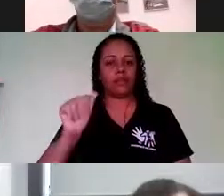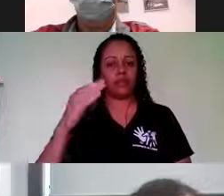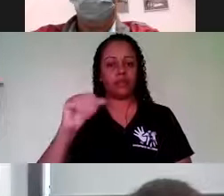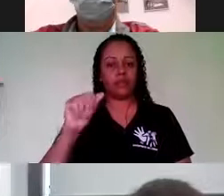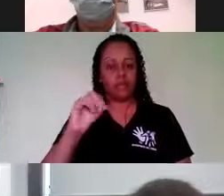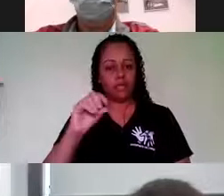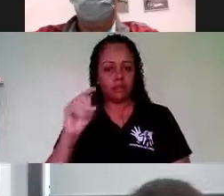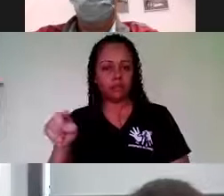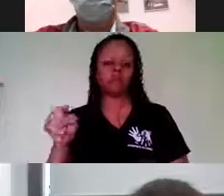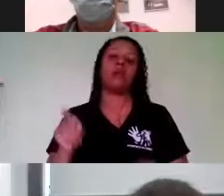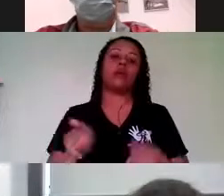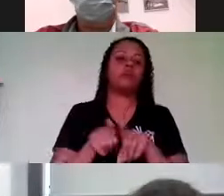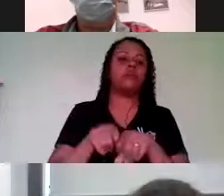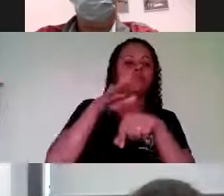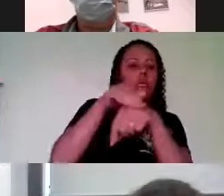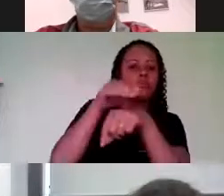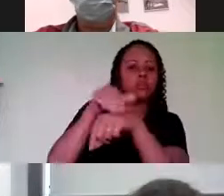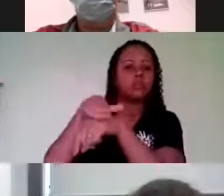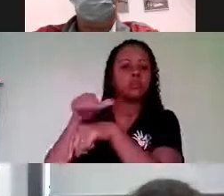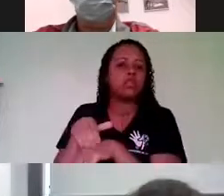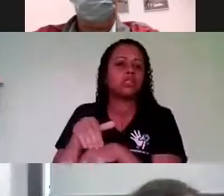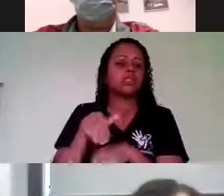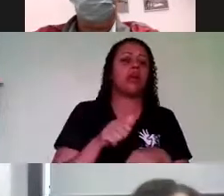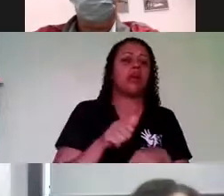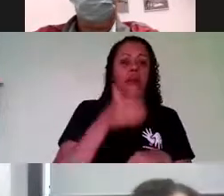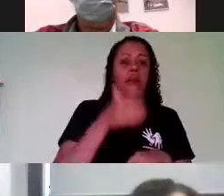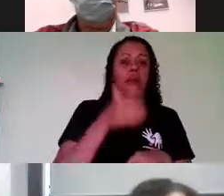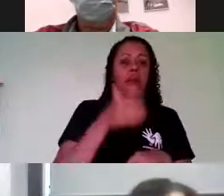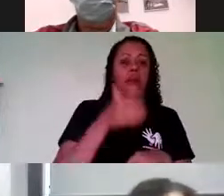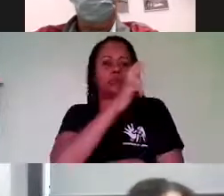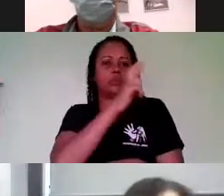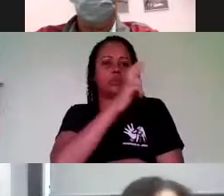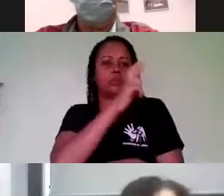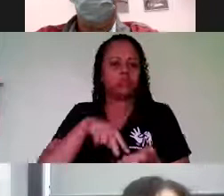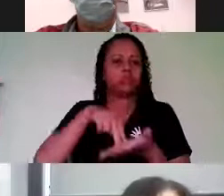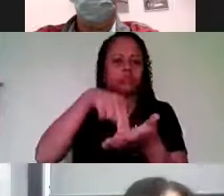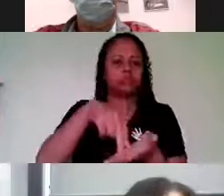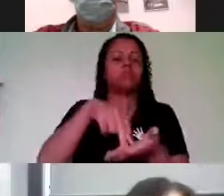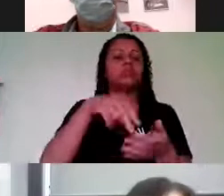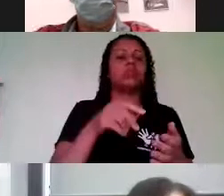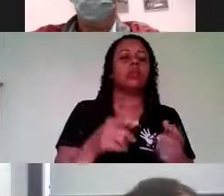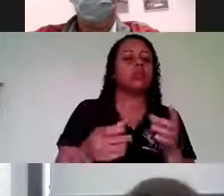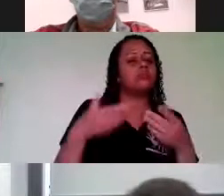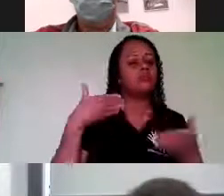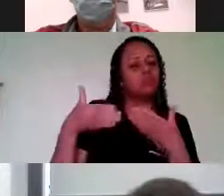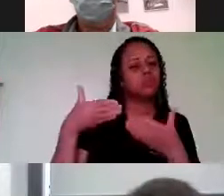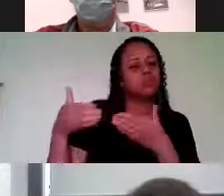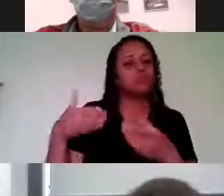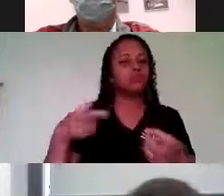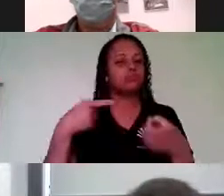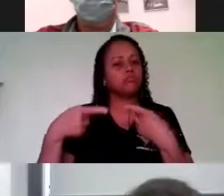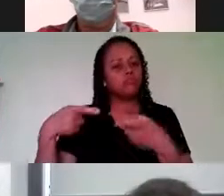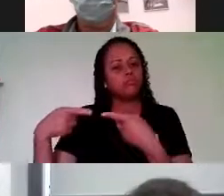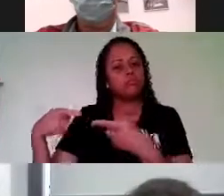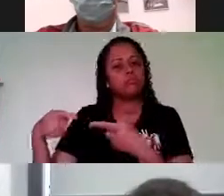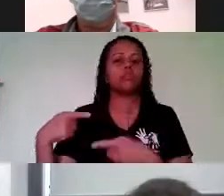também chamando, né, os seus dirigentes para essa discussão. Então, é legal que ela está conhecida